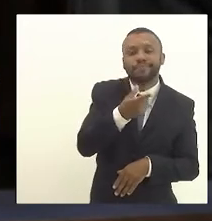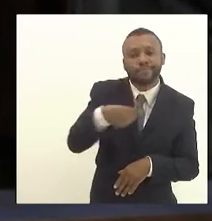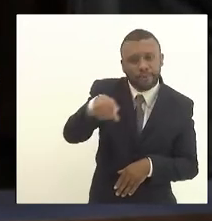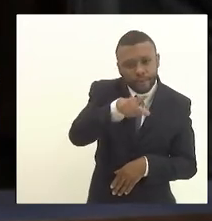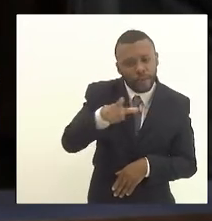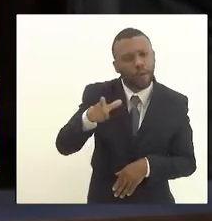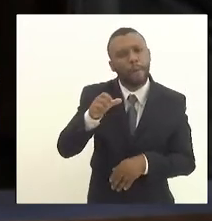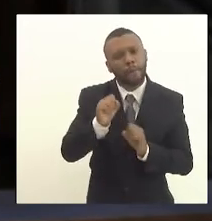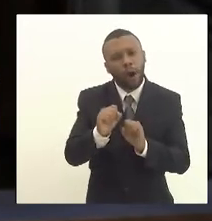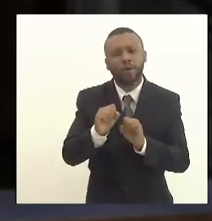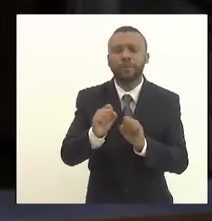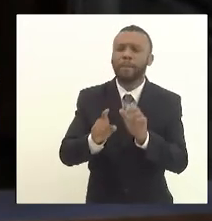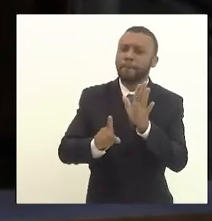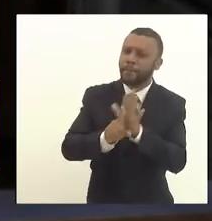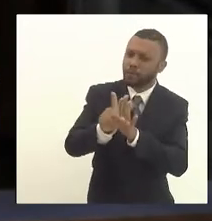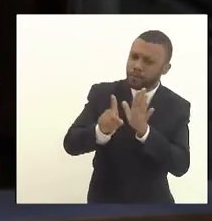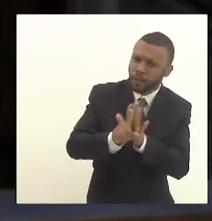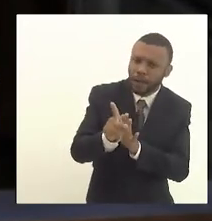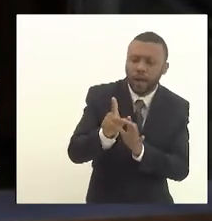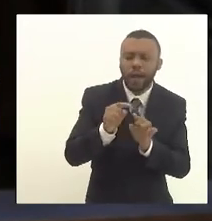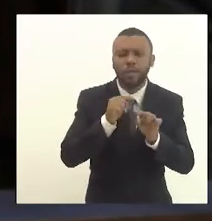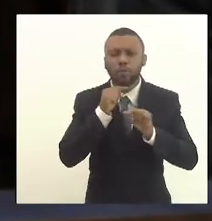possam tirar dúvidas. Obrigado.